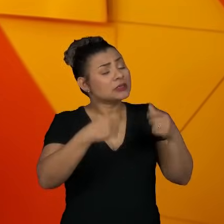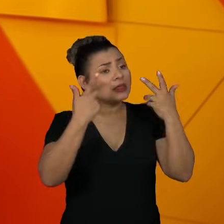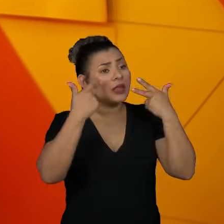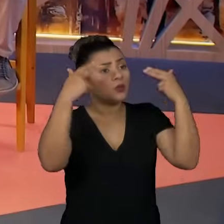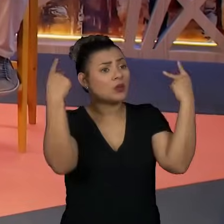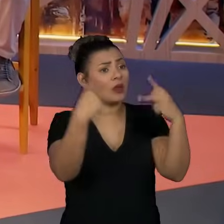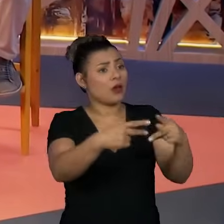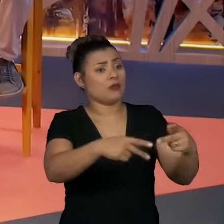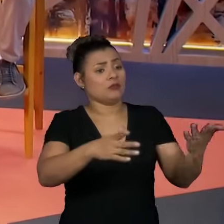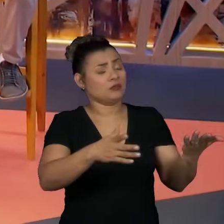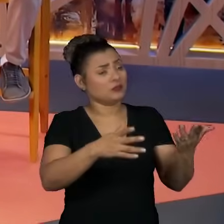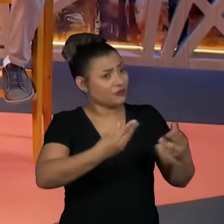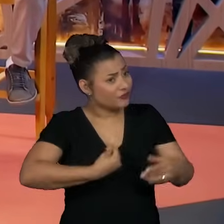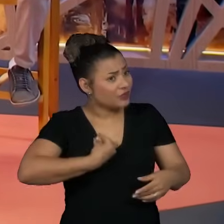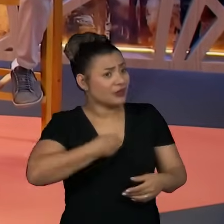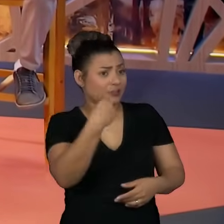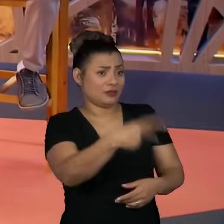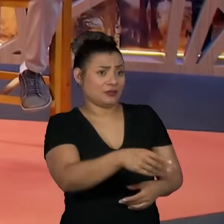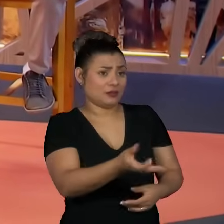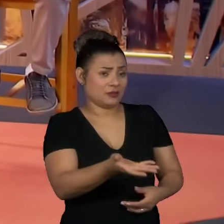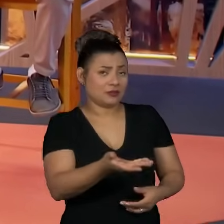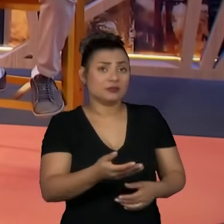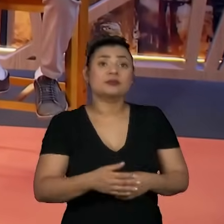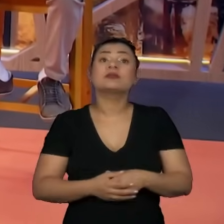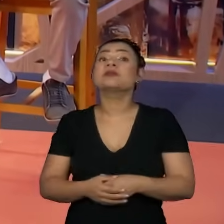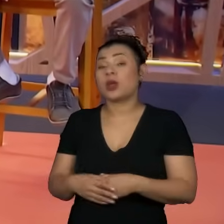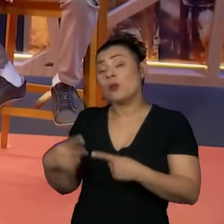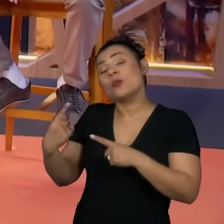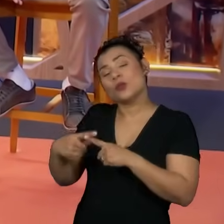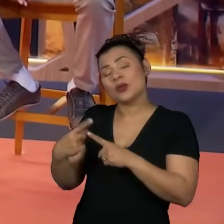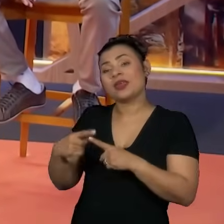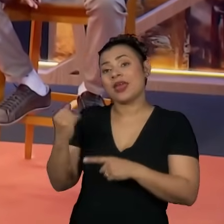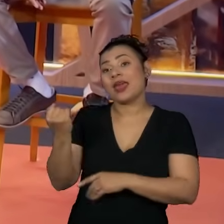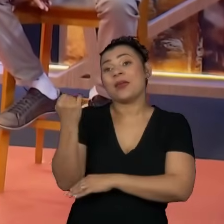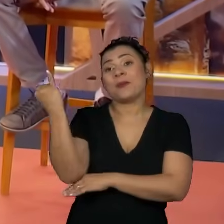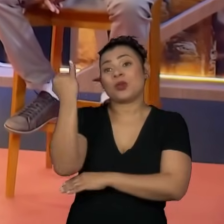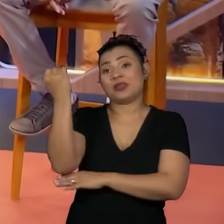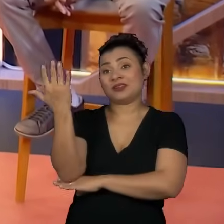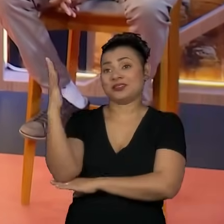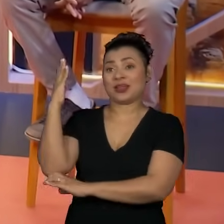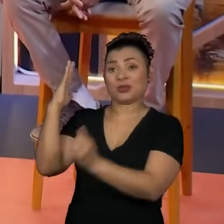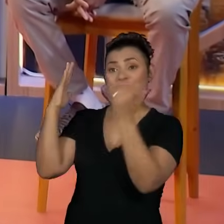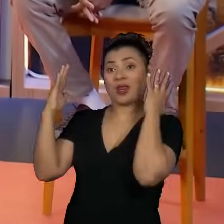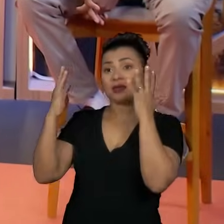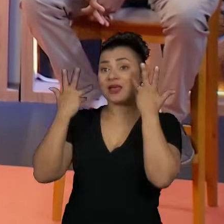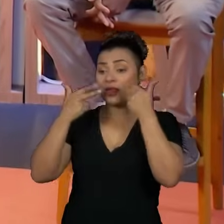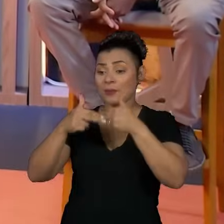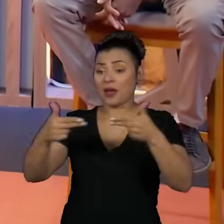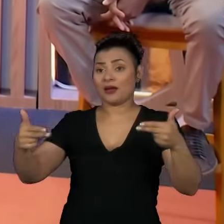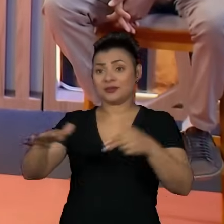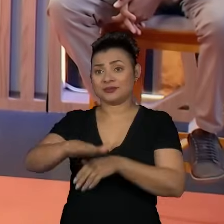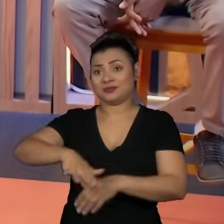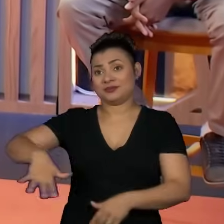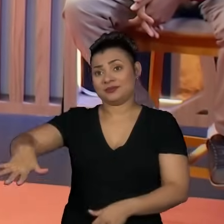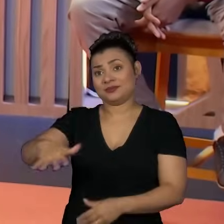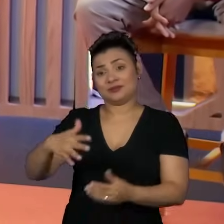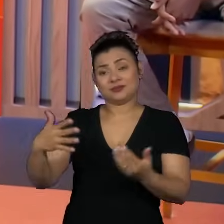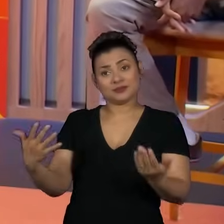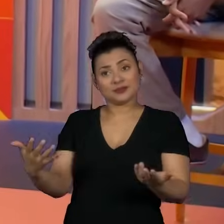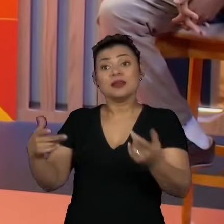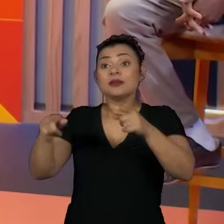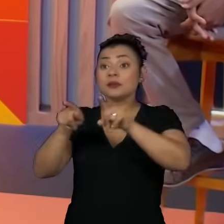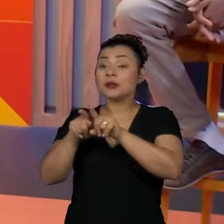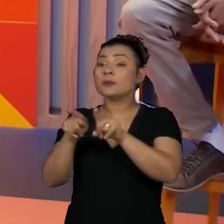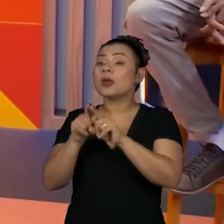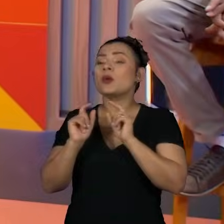natural? Bom, como o Renan falou, né, eles têm um papel na natureza. Além disso, como foi